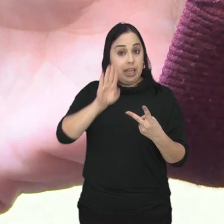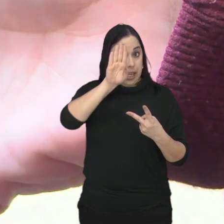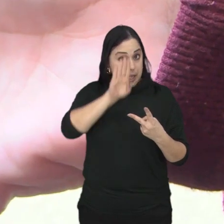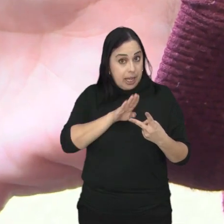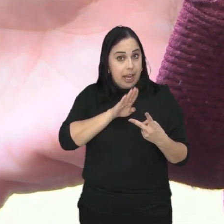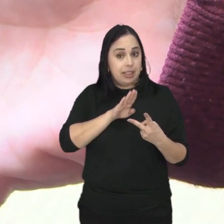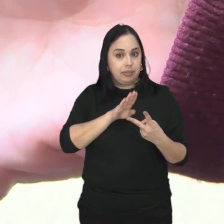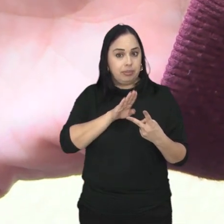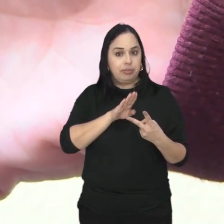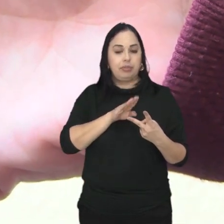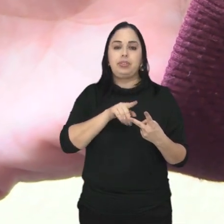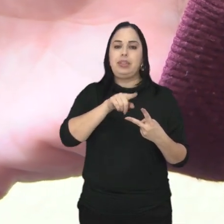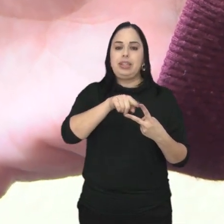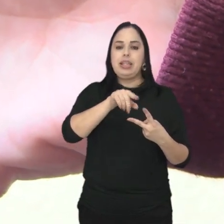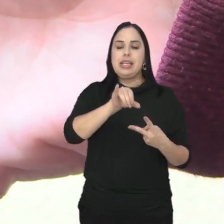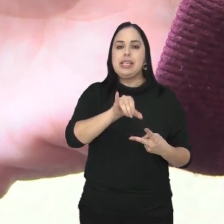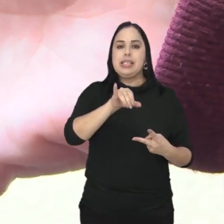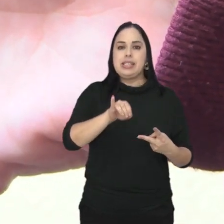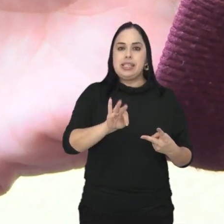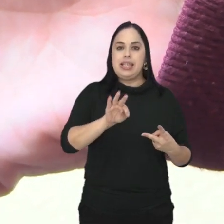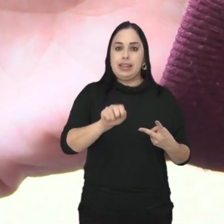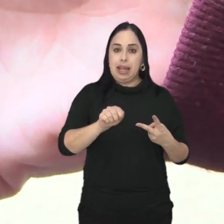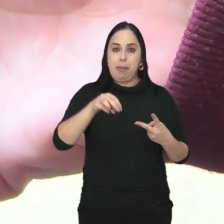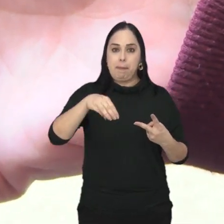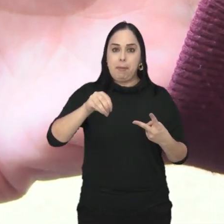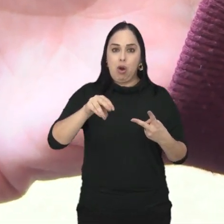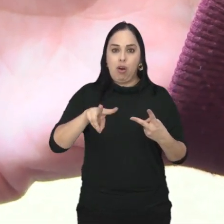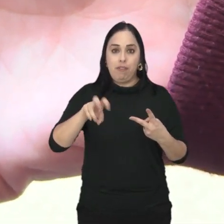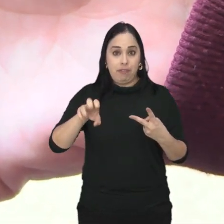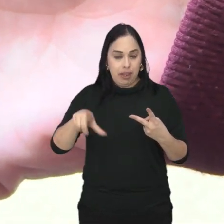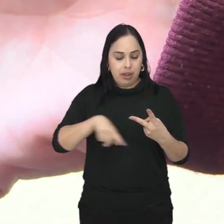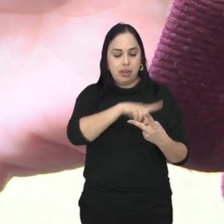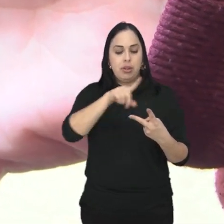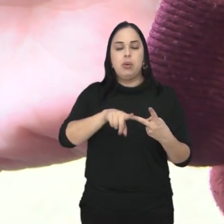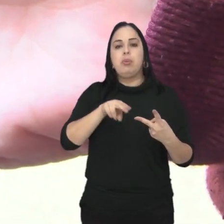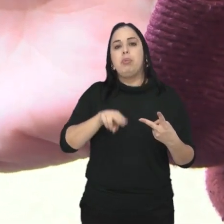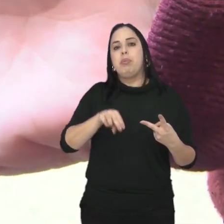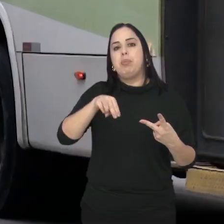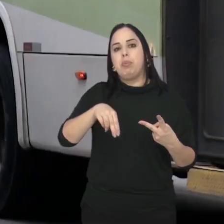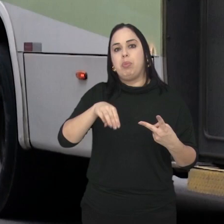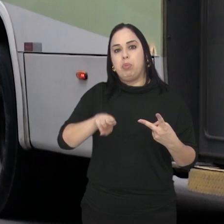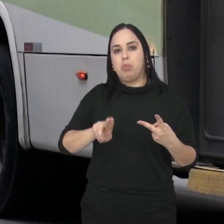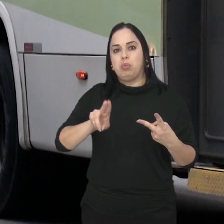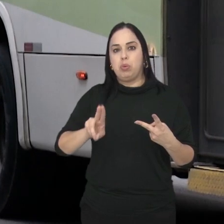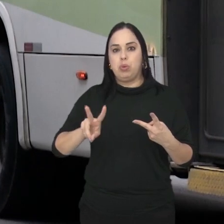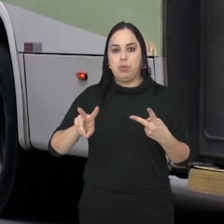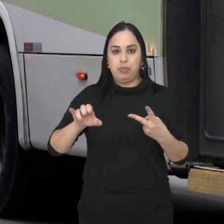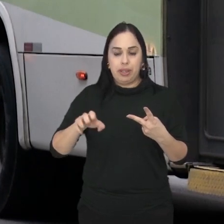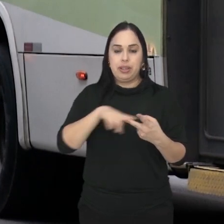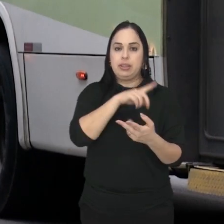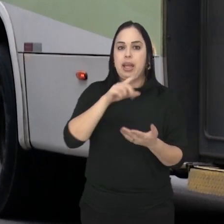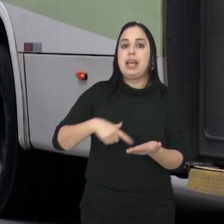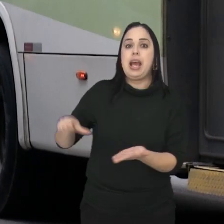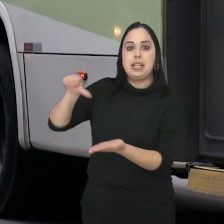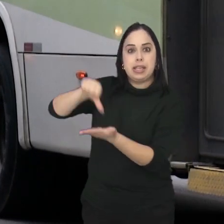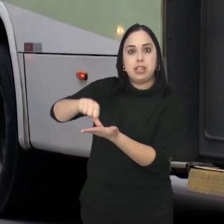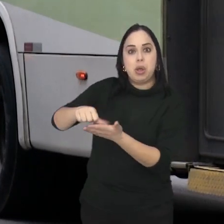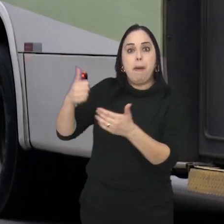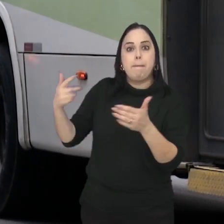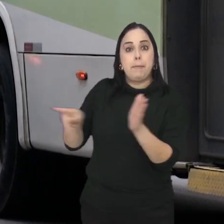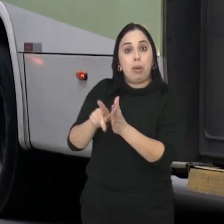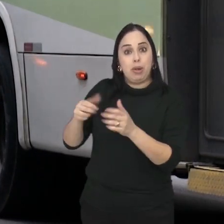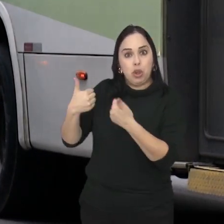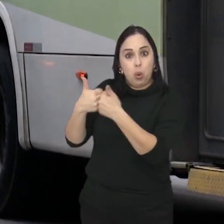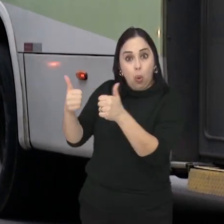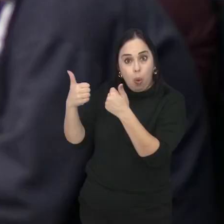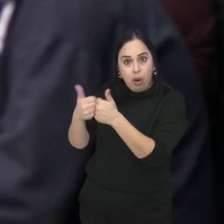serviço, todos gratuitos, o Citamob e o Movit, disponíveis para Android e iOS. Eles têm acesso ao GPS dos ônibus